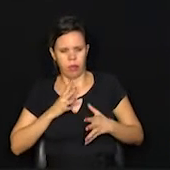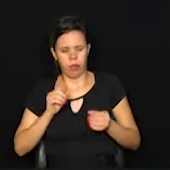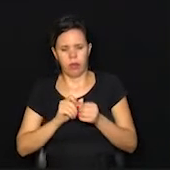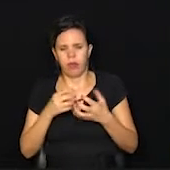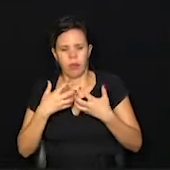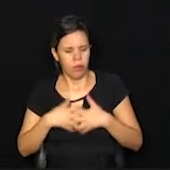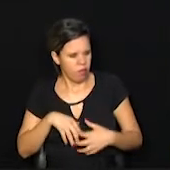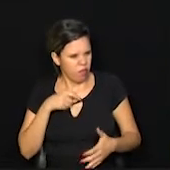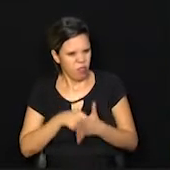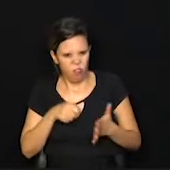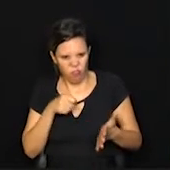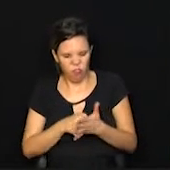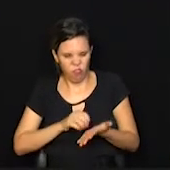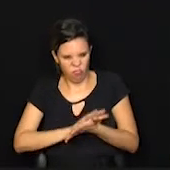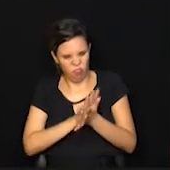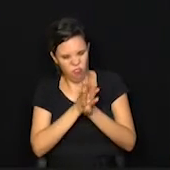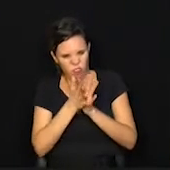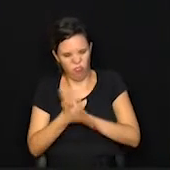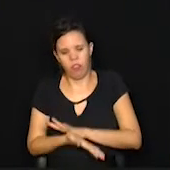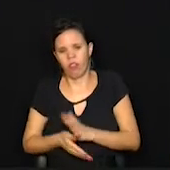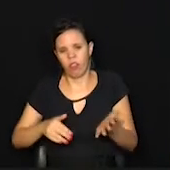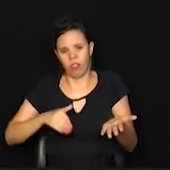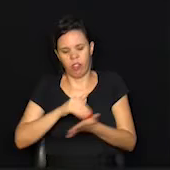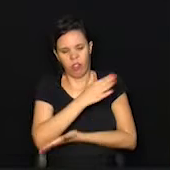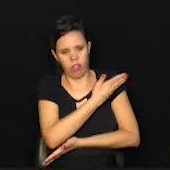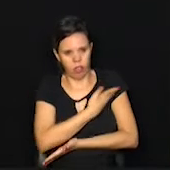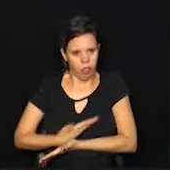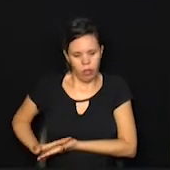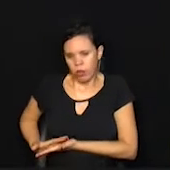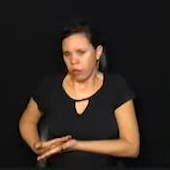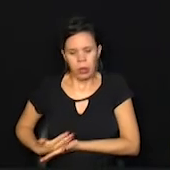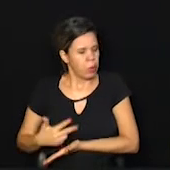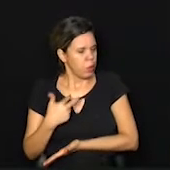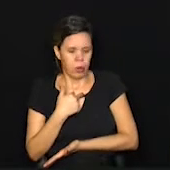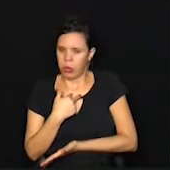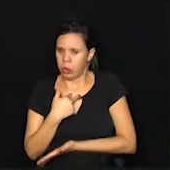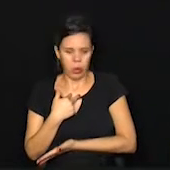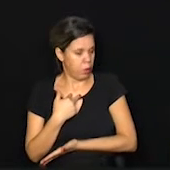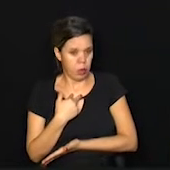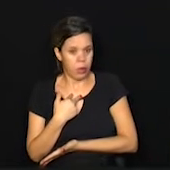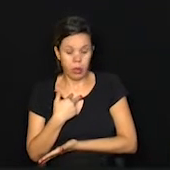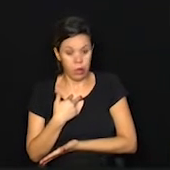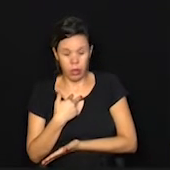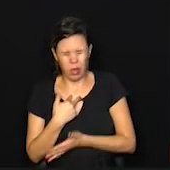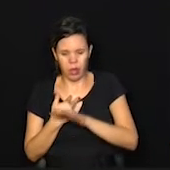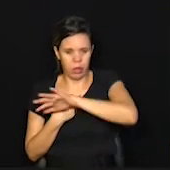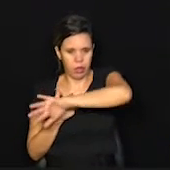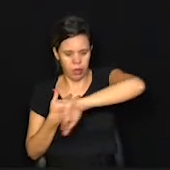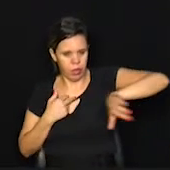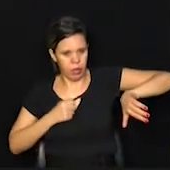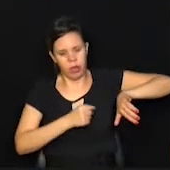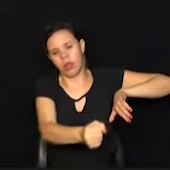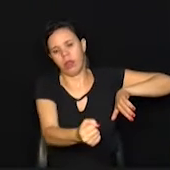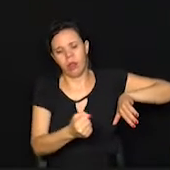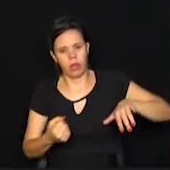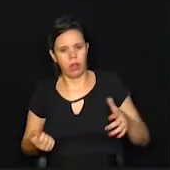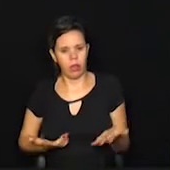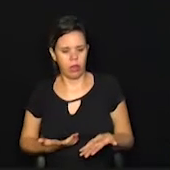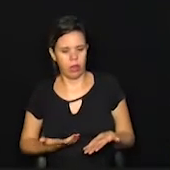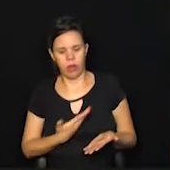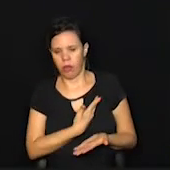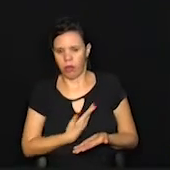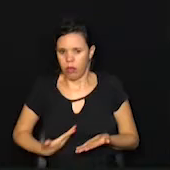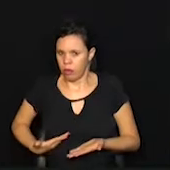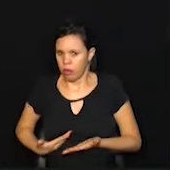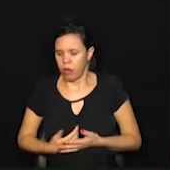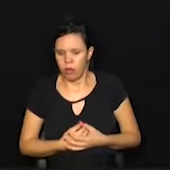de tudo para derrotar o governo e quando eu não foi possível derrotá-lo derrubá-lo né através de um golpe de